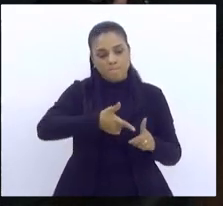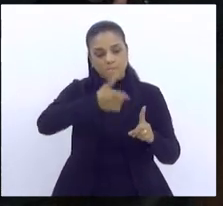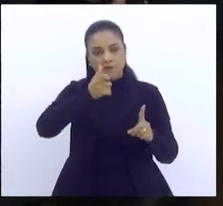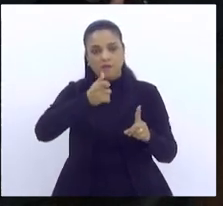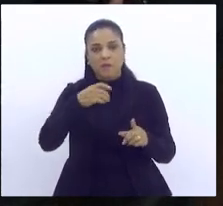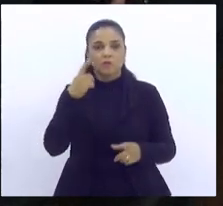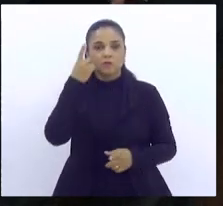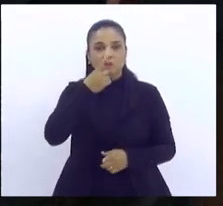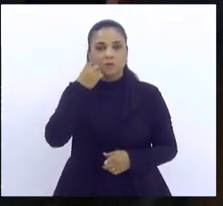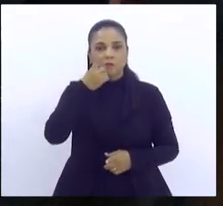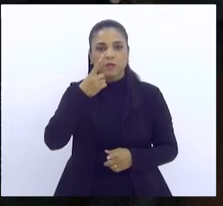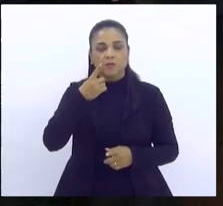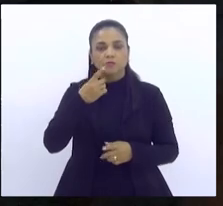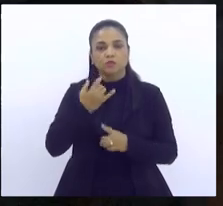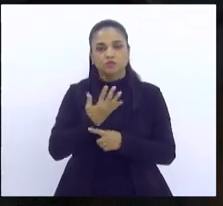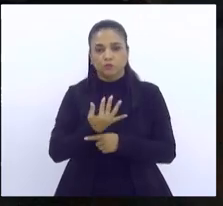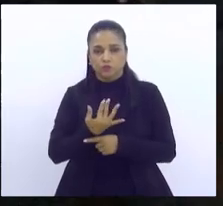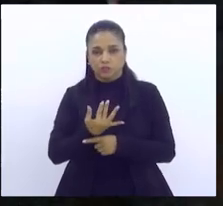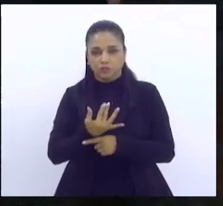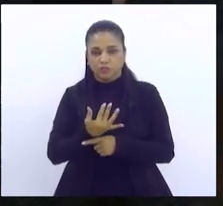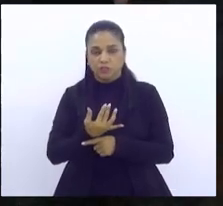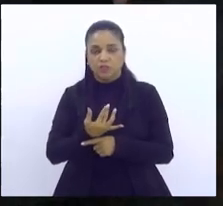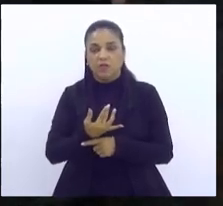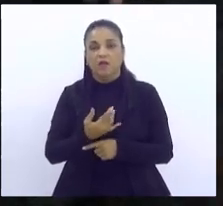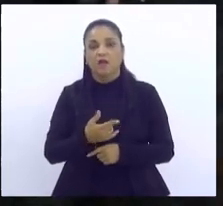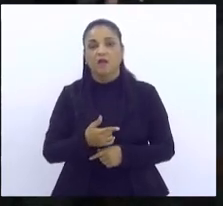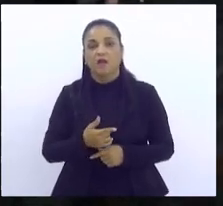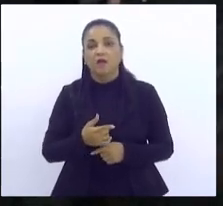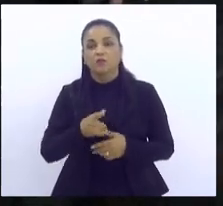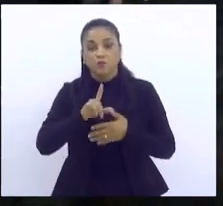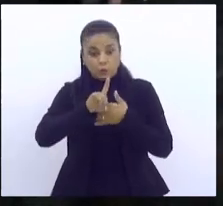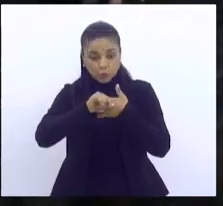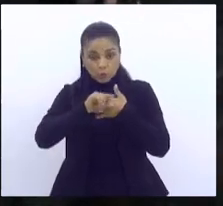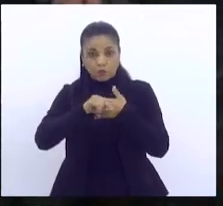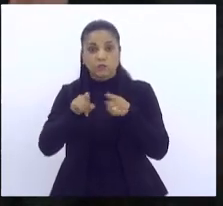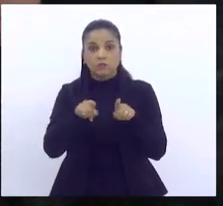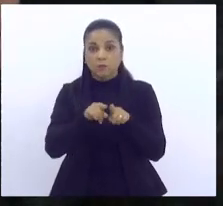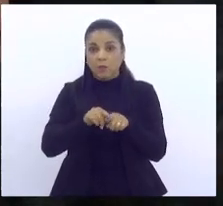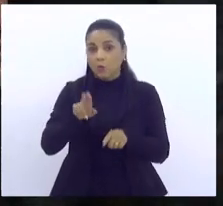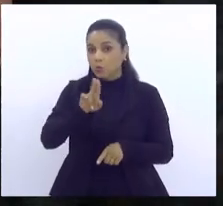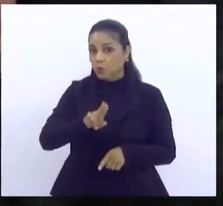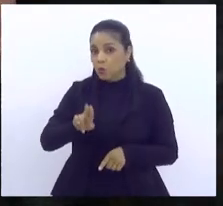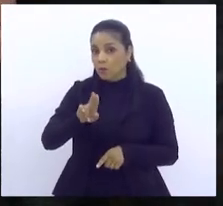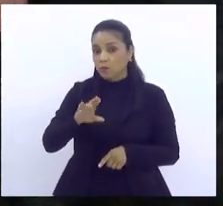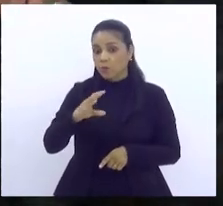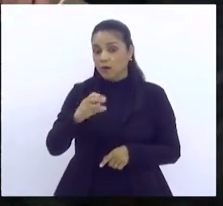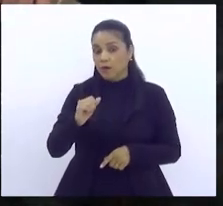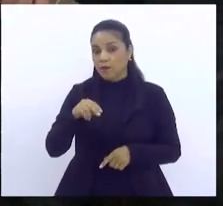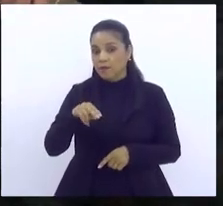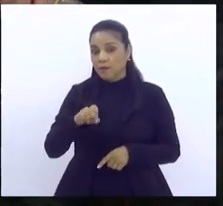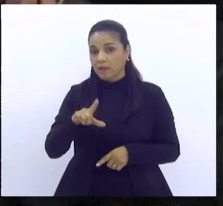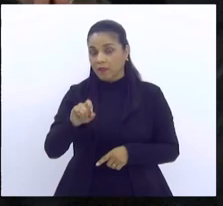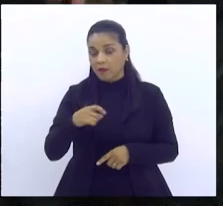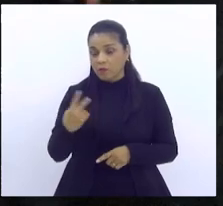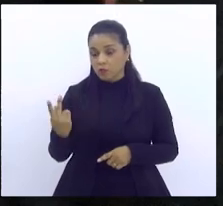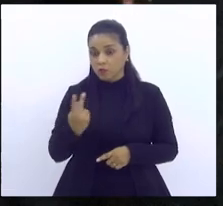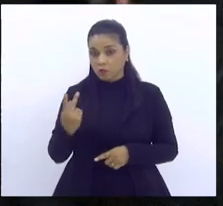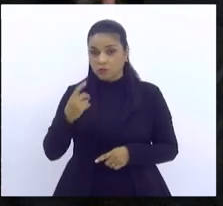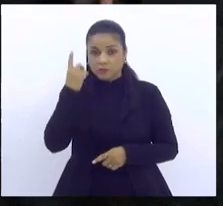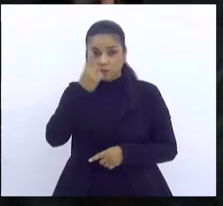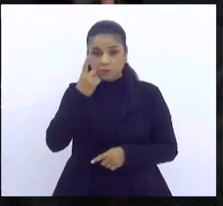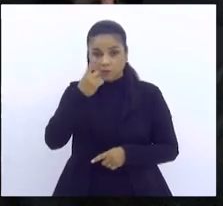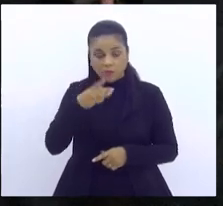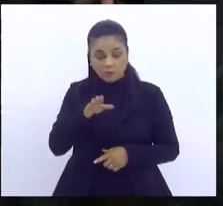vão matar o deputado, inclusive, às vezes, muitas das vezes, arrolando o nome também do Canela, pois nós dois somos 2 deputados ali da